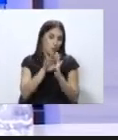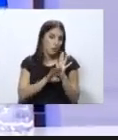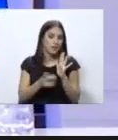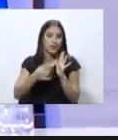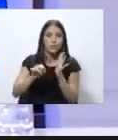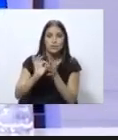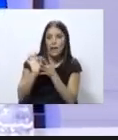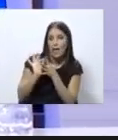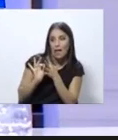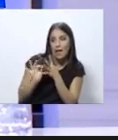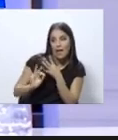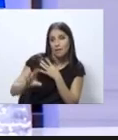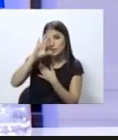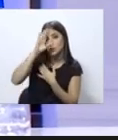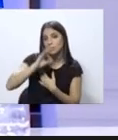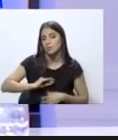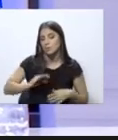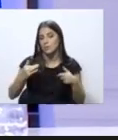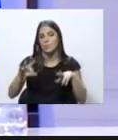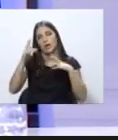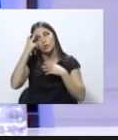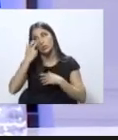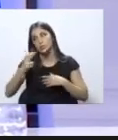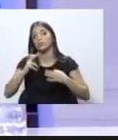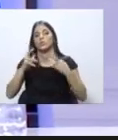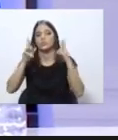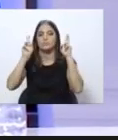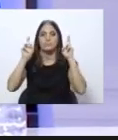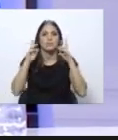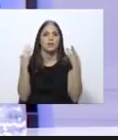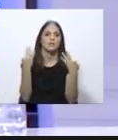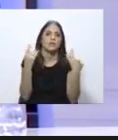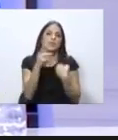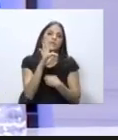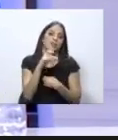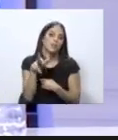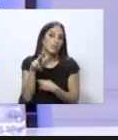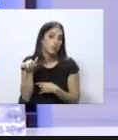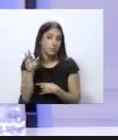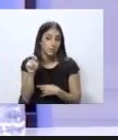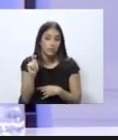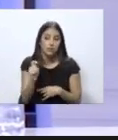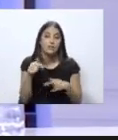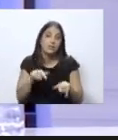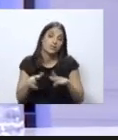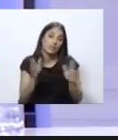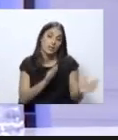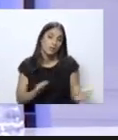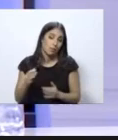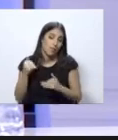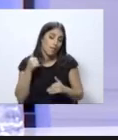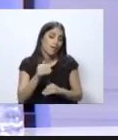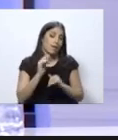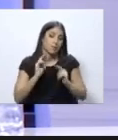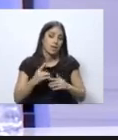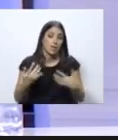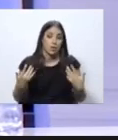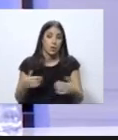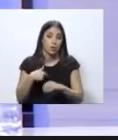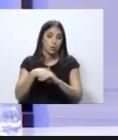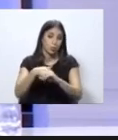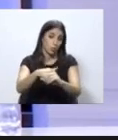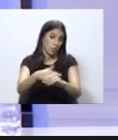pormenores, desejamos toda a sorte do mundo ao Filipe Anderson para esta época que vai